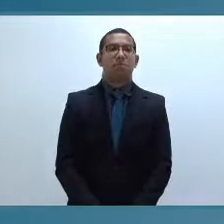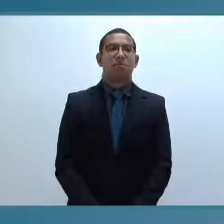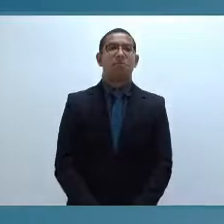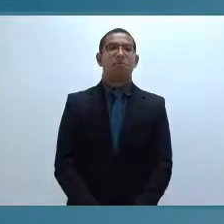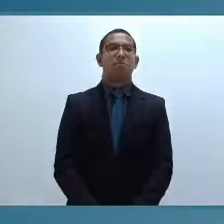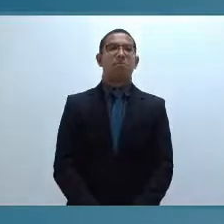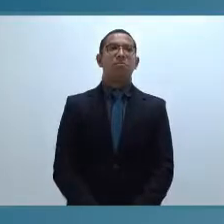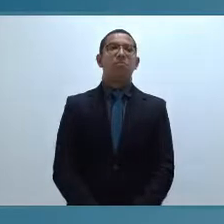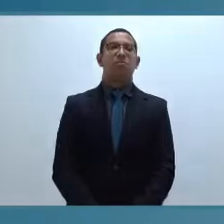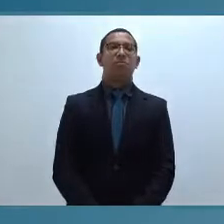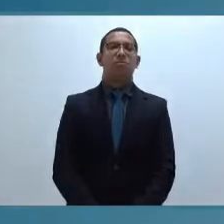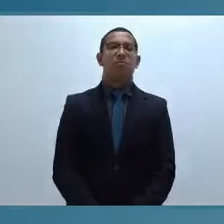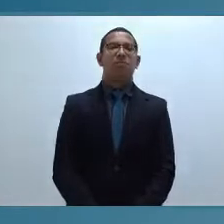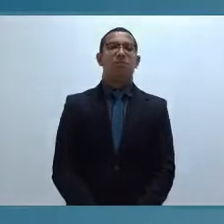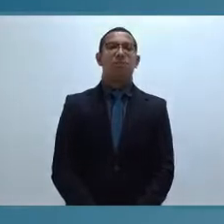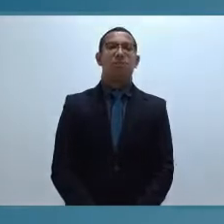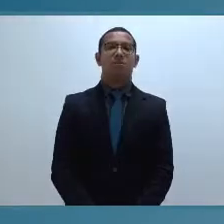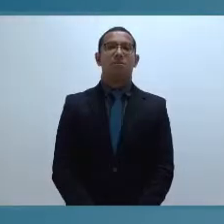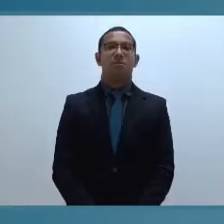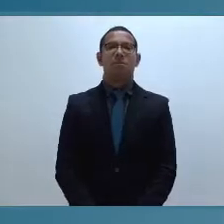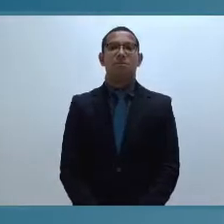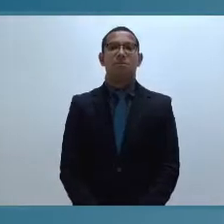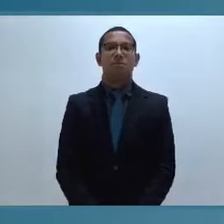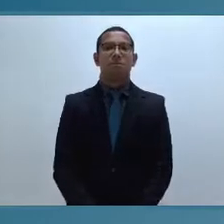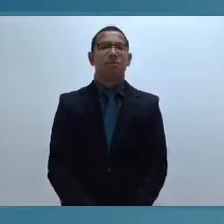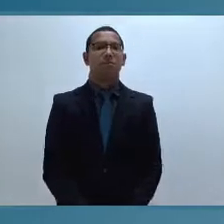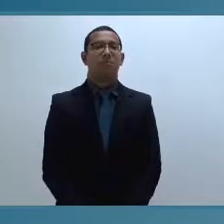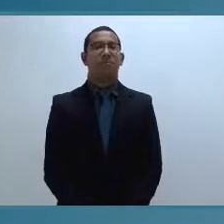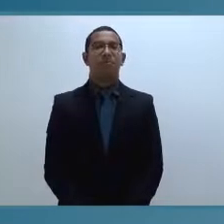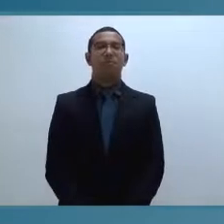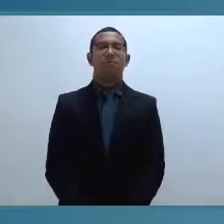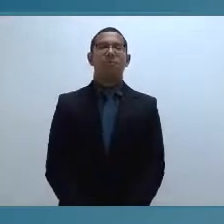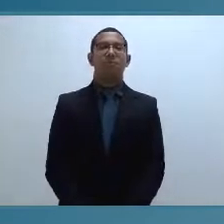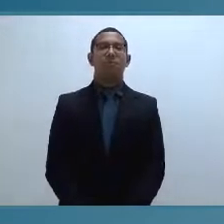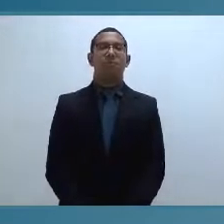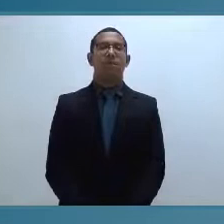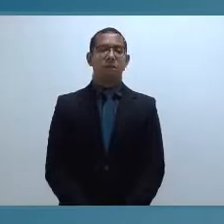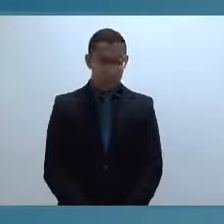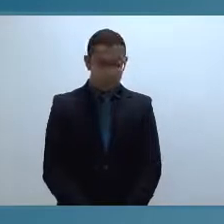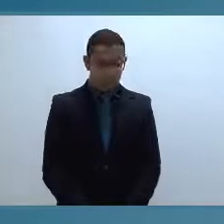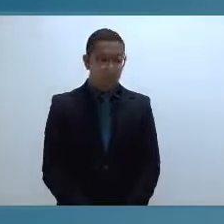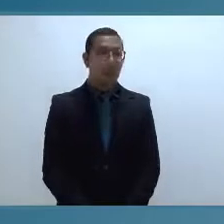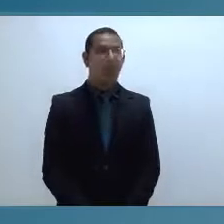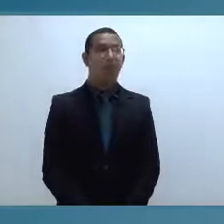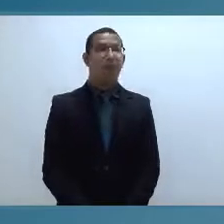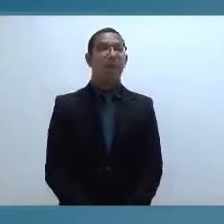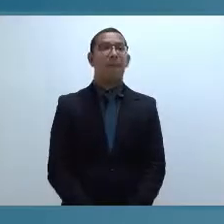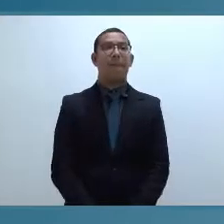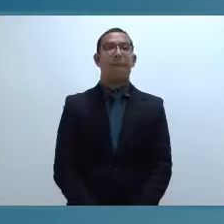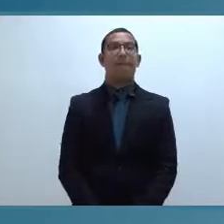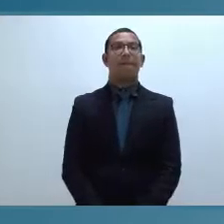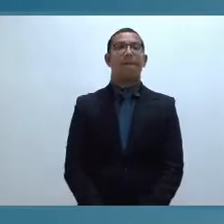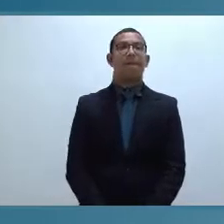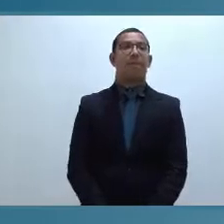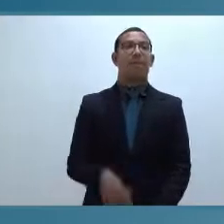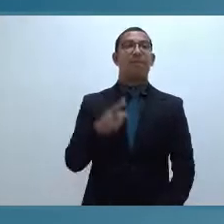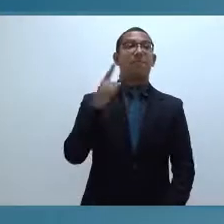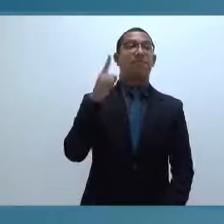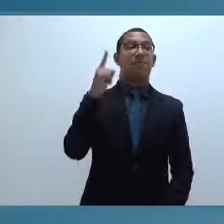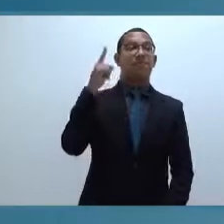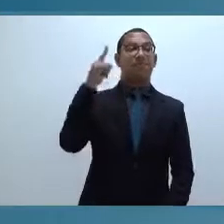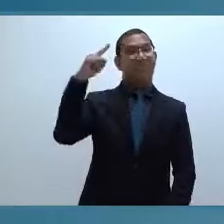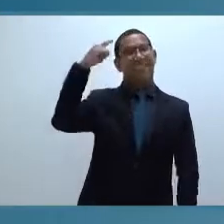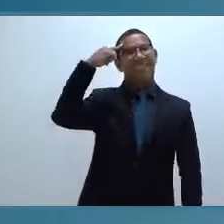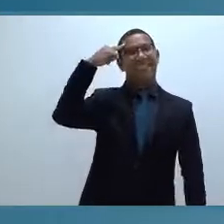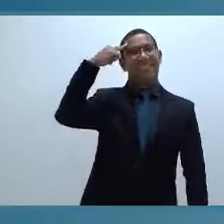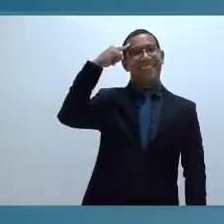Ferreira Nunes. Obrigada, desembargador Ricardo. Interessante, porque eu estava com o pensamento voltado para isso.